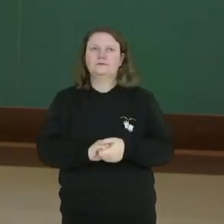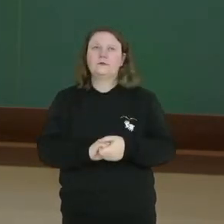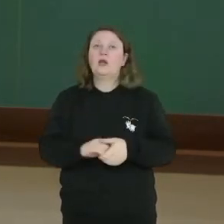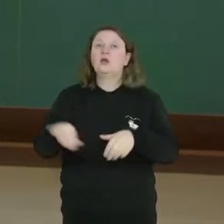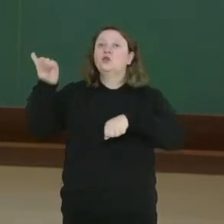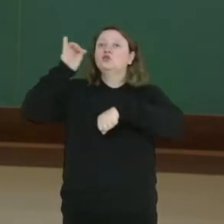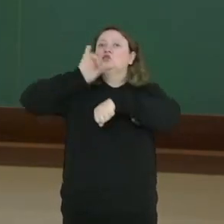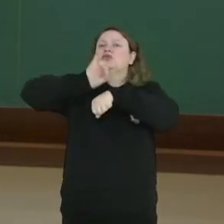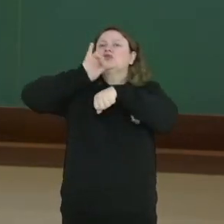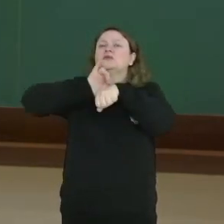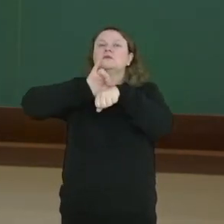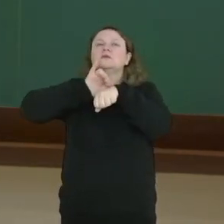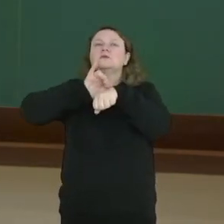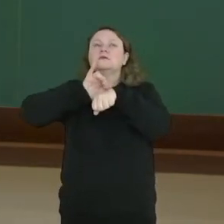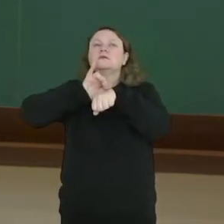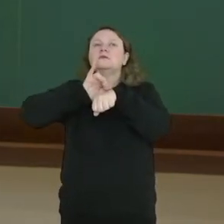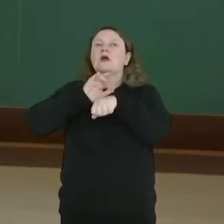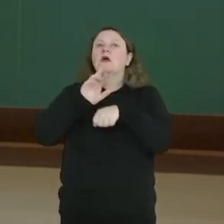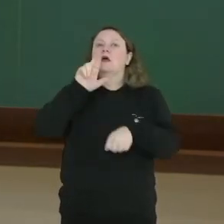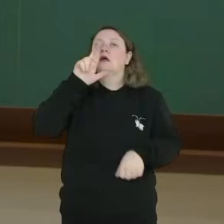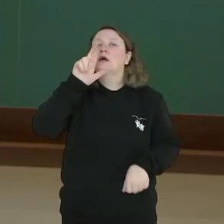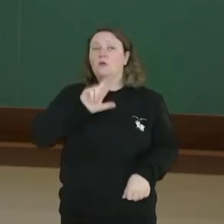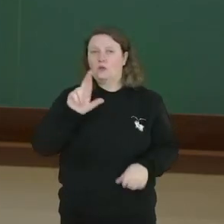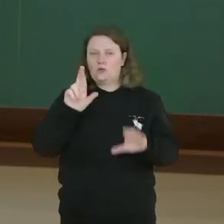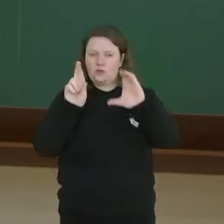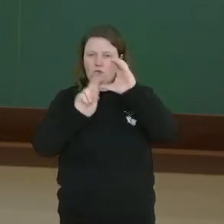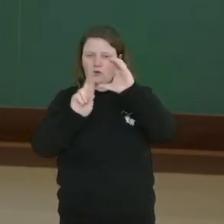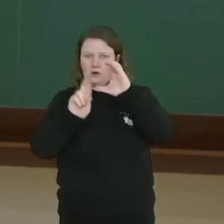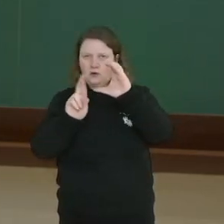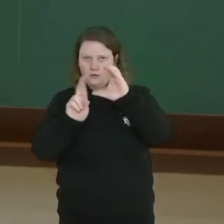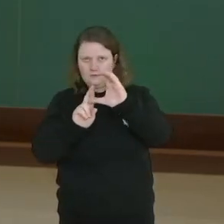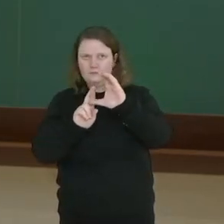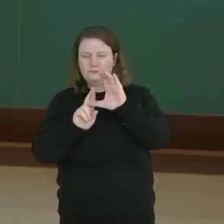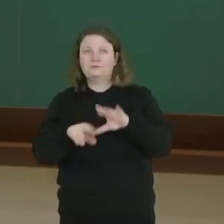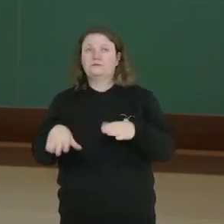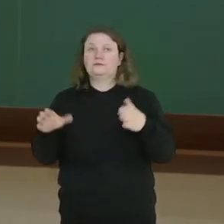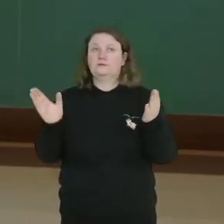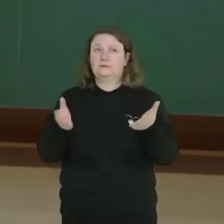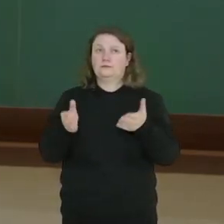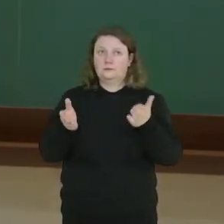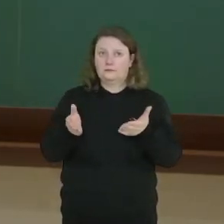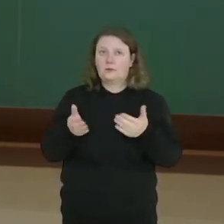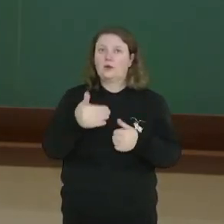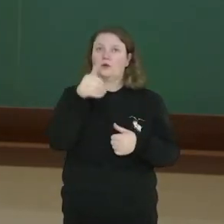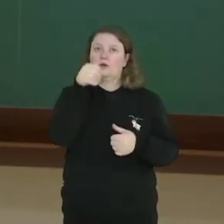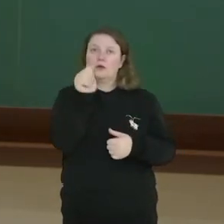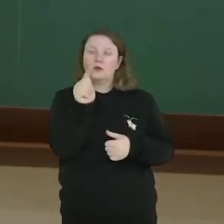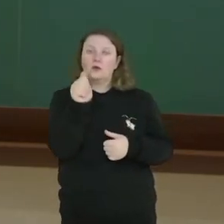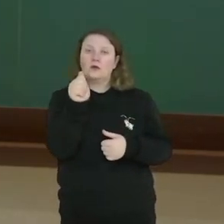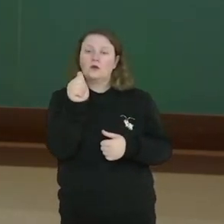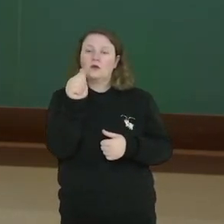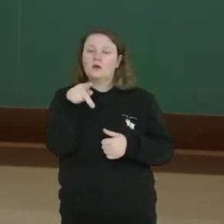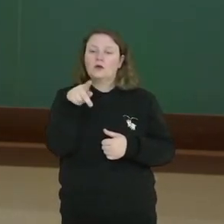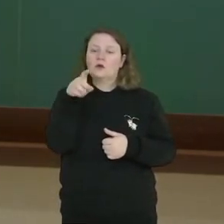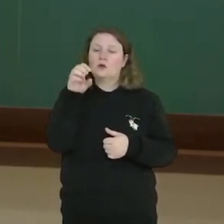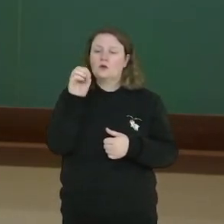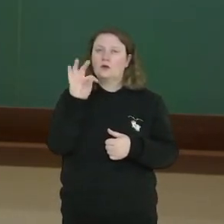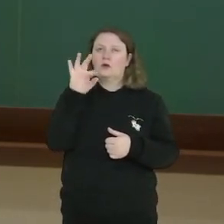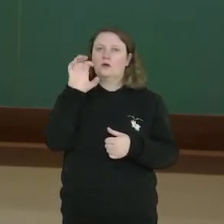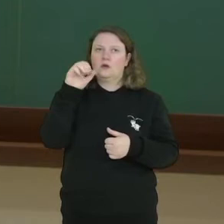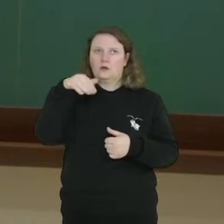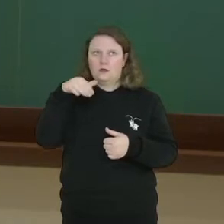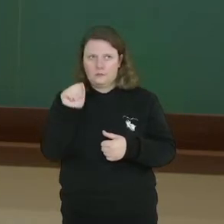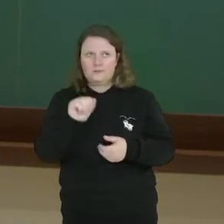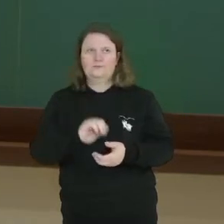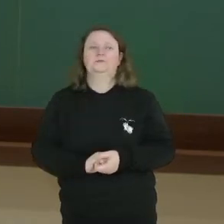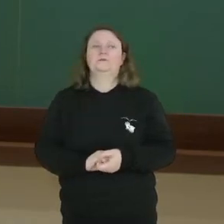Então, o apótema, ele desce 90 graus aqui. Então, é essa medida, o apótema do quadrado, tá